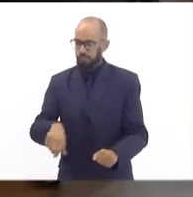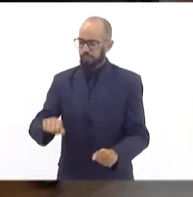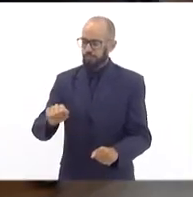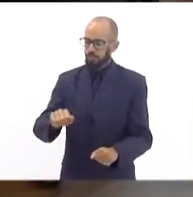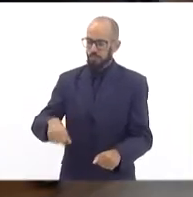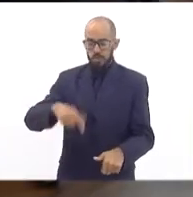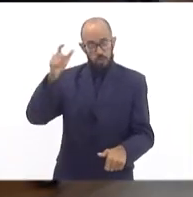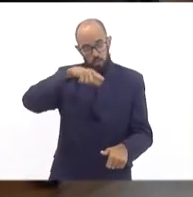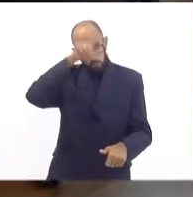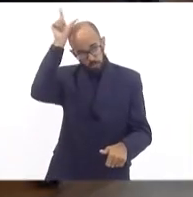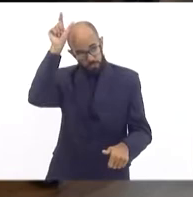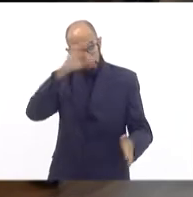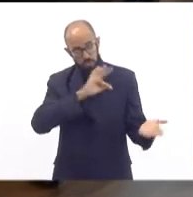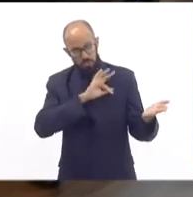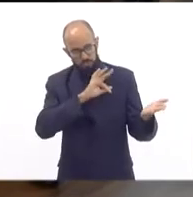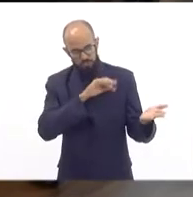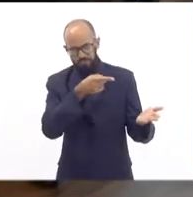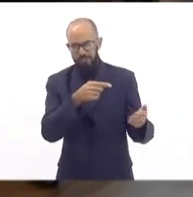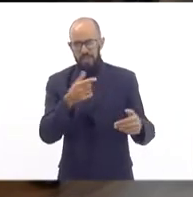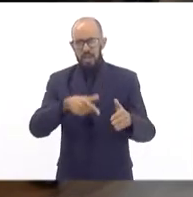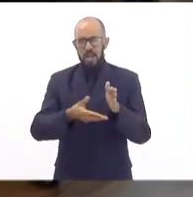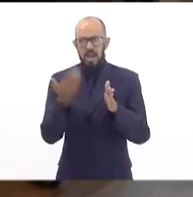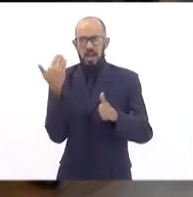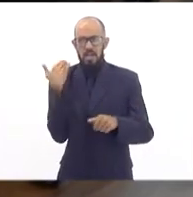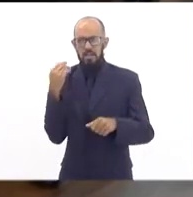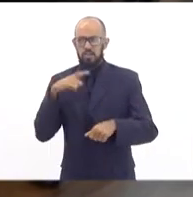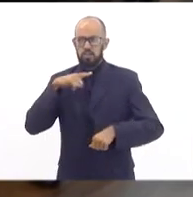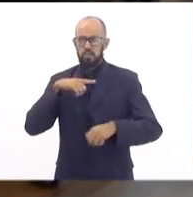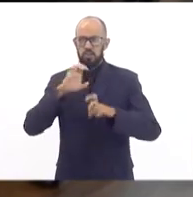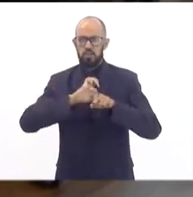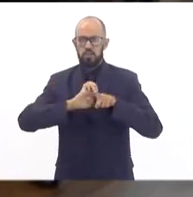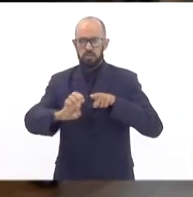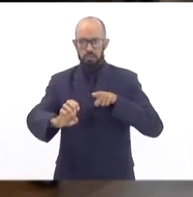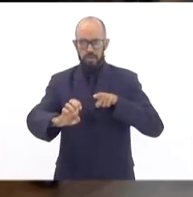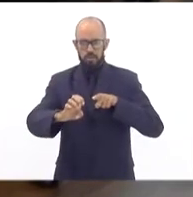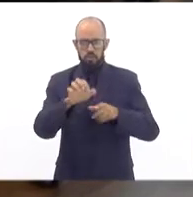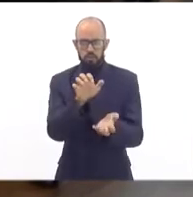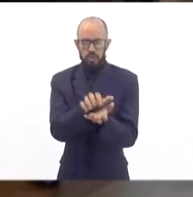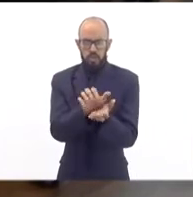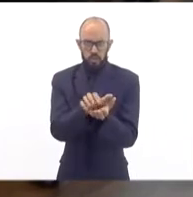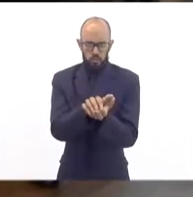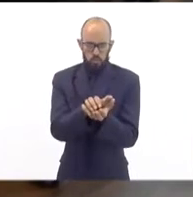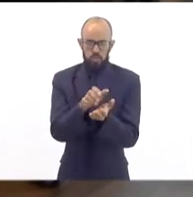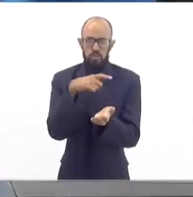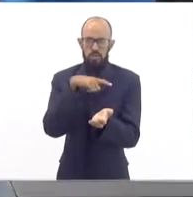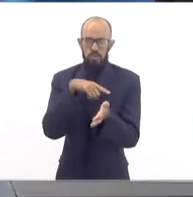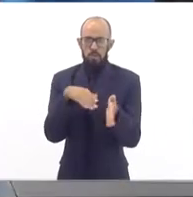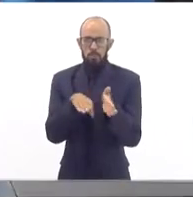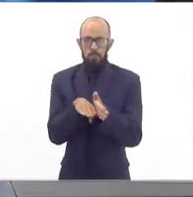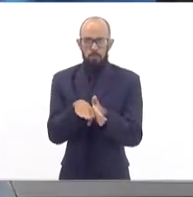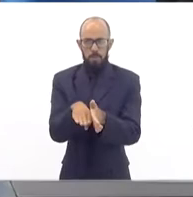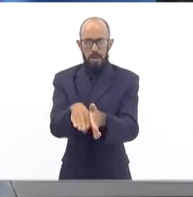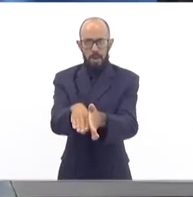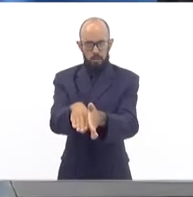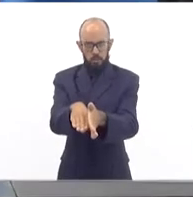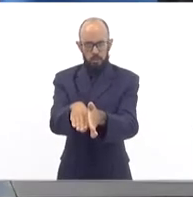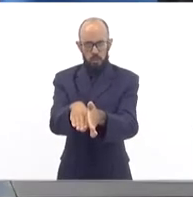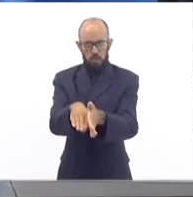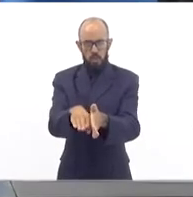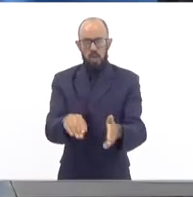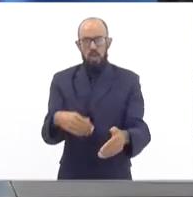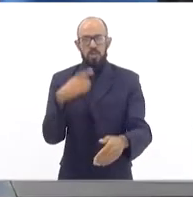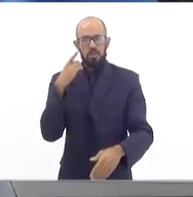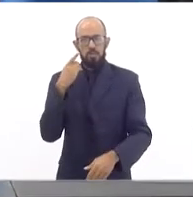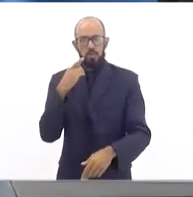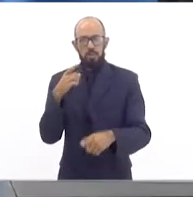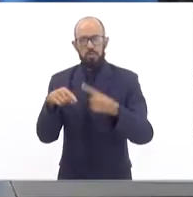que anteriormente tinha um expresso Santa Cruz, que parava em Santa Cruz, vinha parando até Deodoro, e depois só parava nas